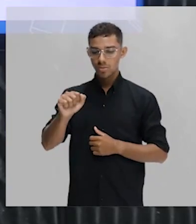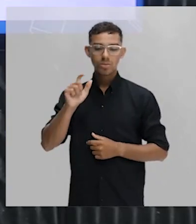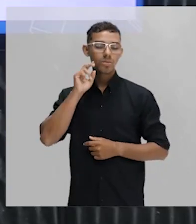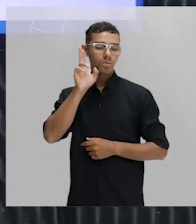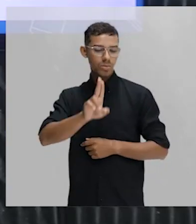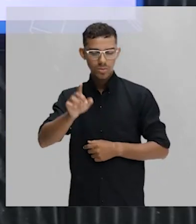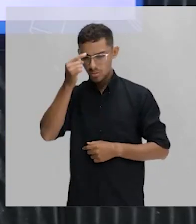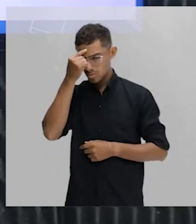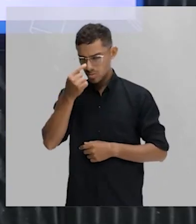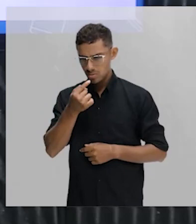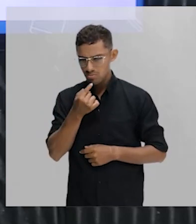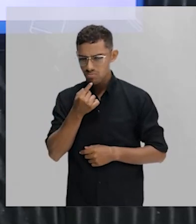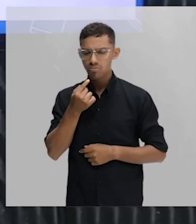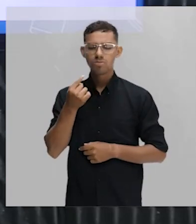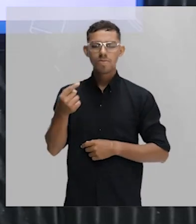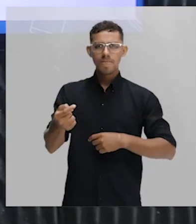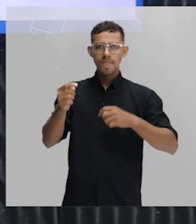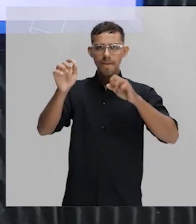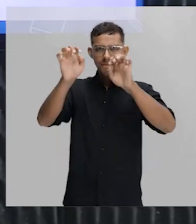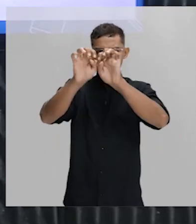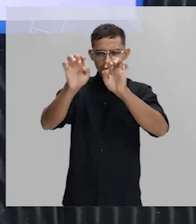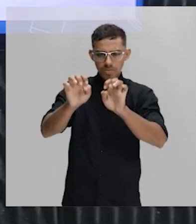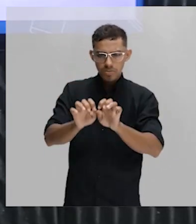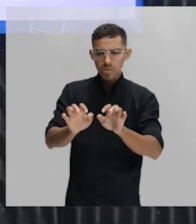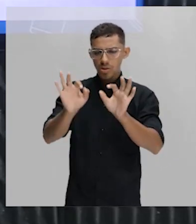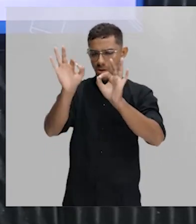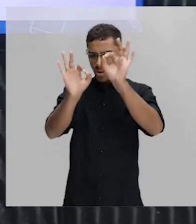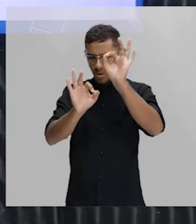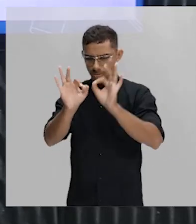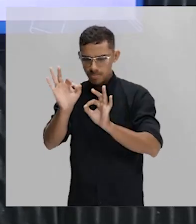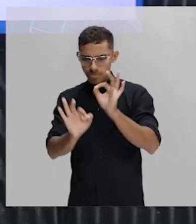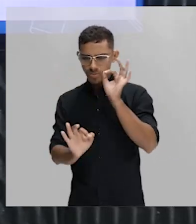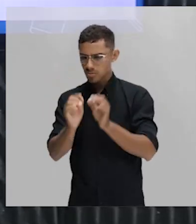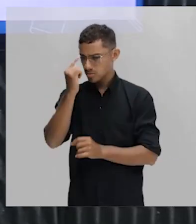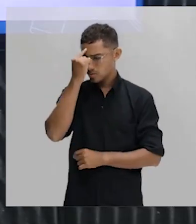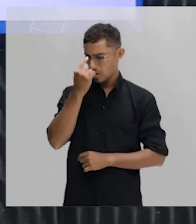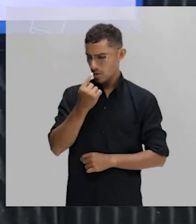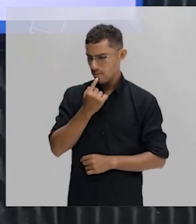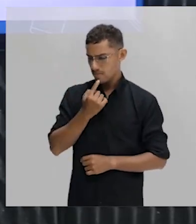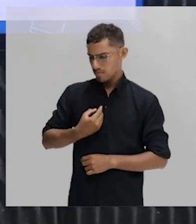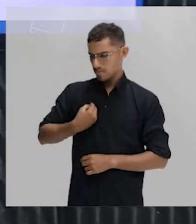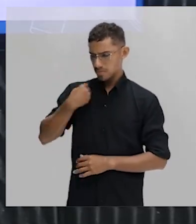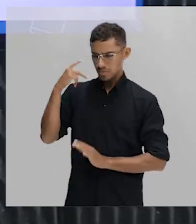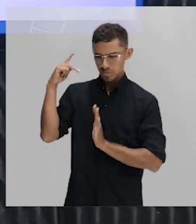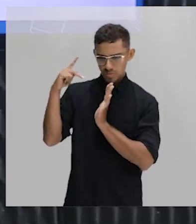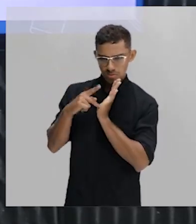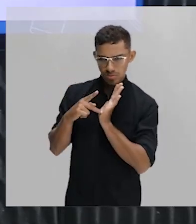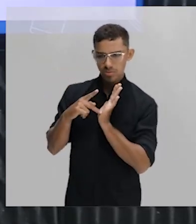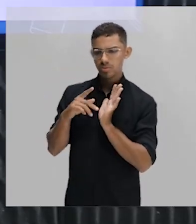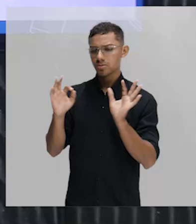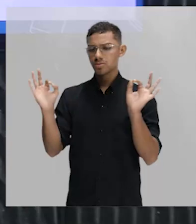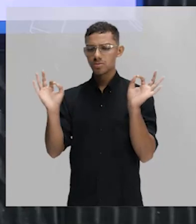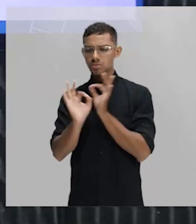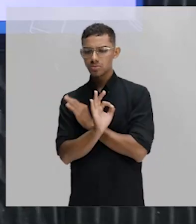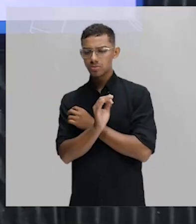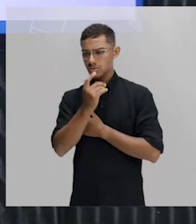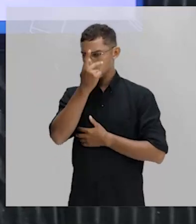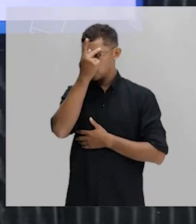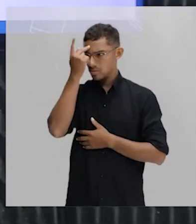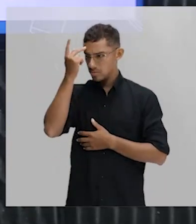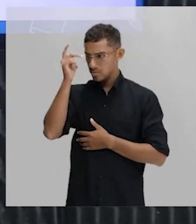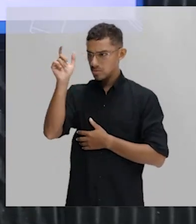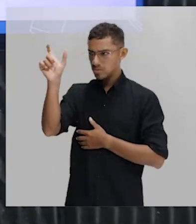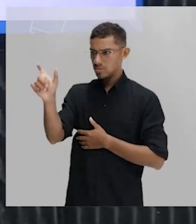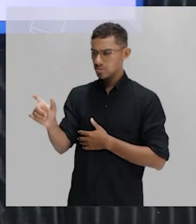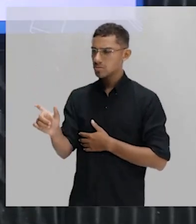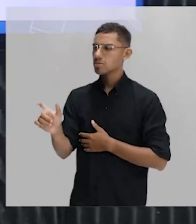esculturas, pinturas que fossem realistas. Então você não podia fazer nada que tivesse a cara de um ser humano exato, uma